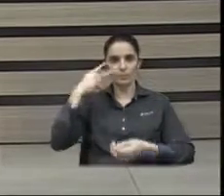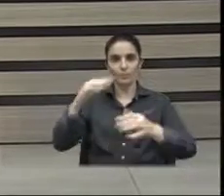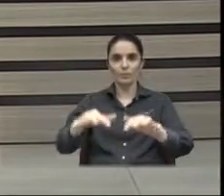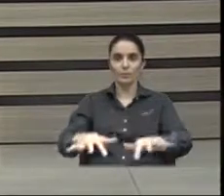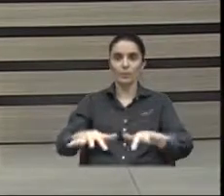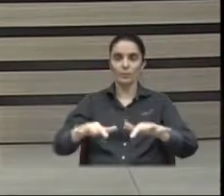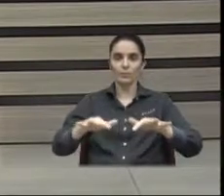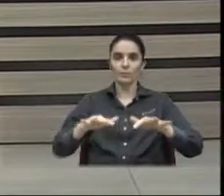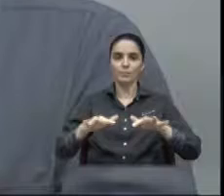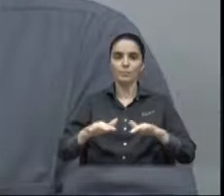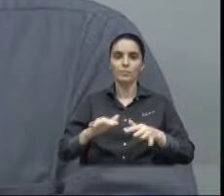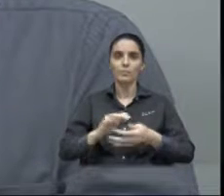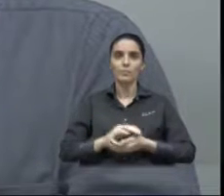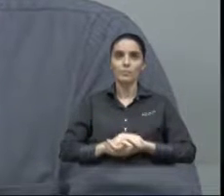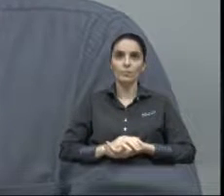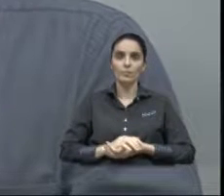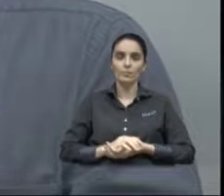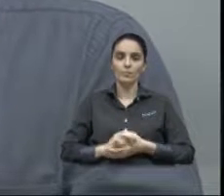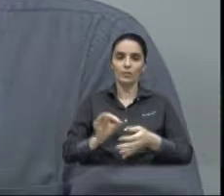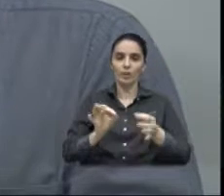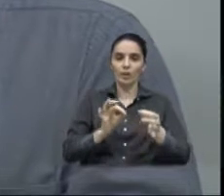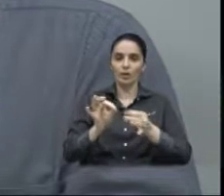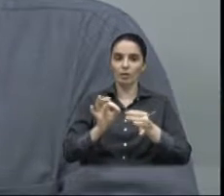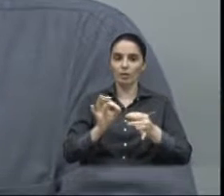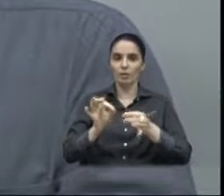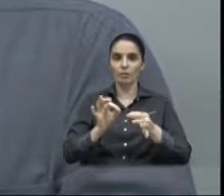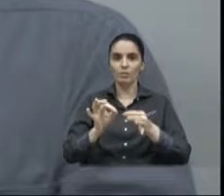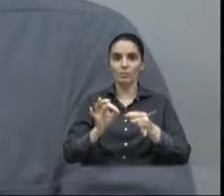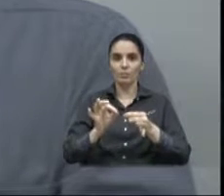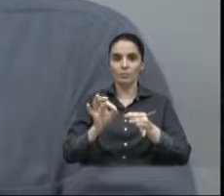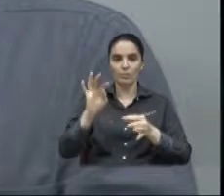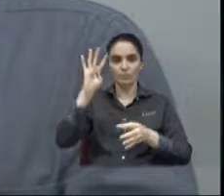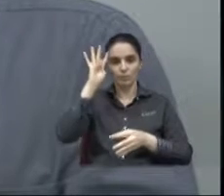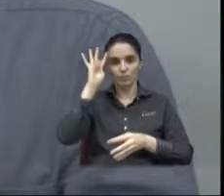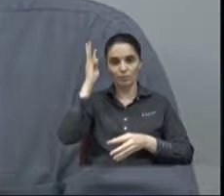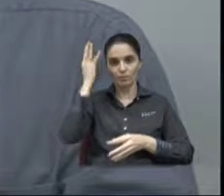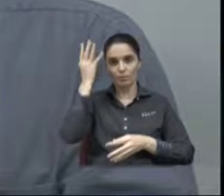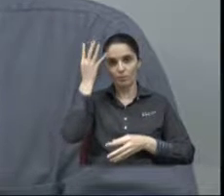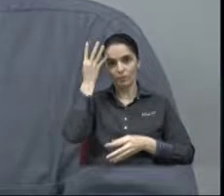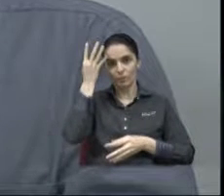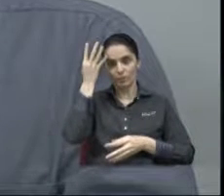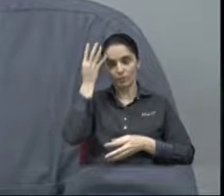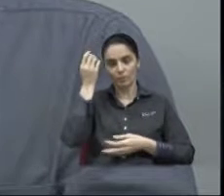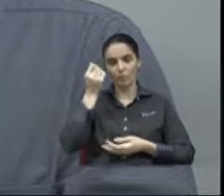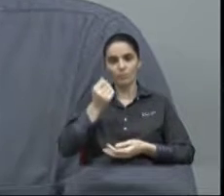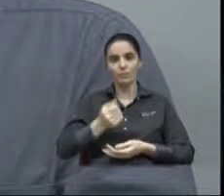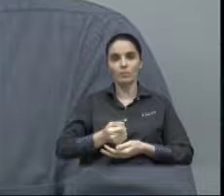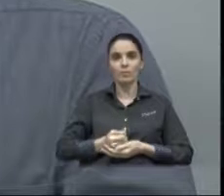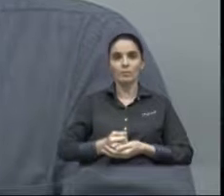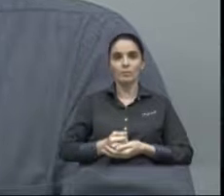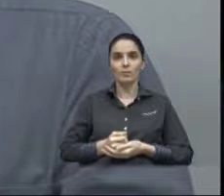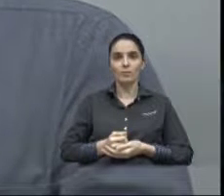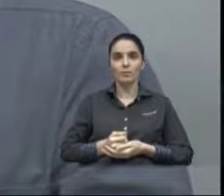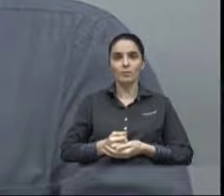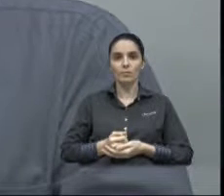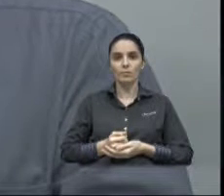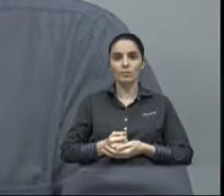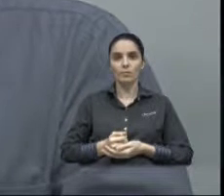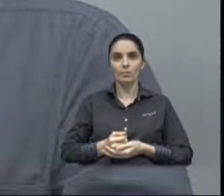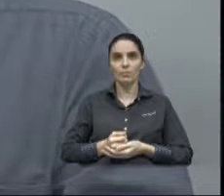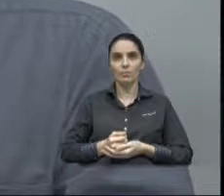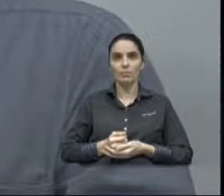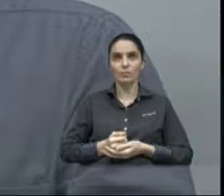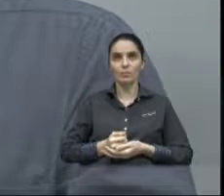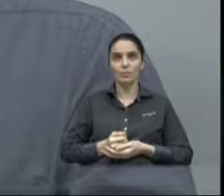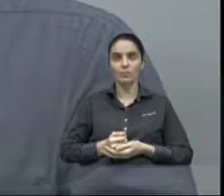presente, o presente projeto de resolução faz o reajuste da bolsa recebida